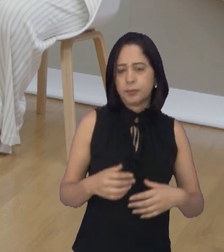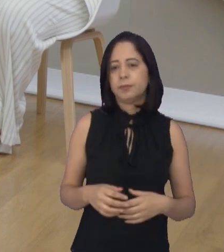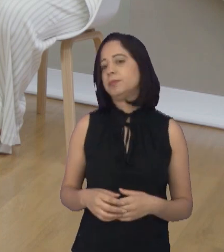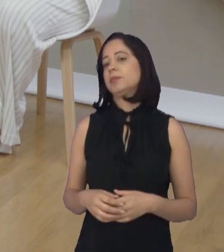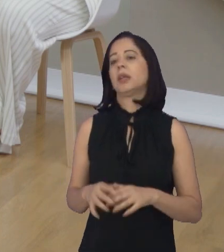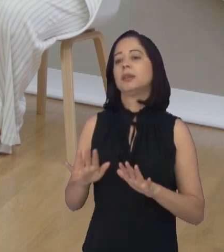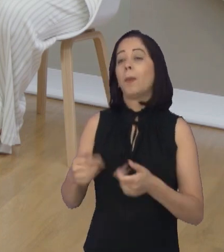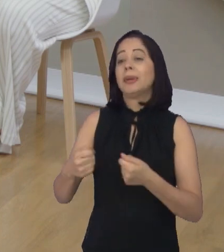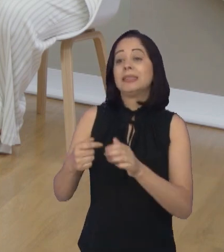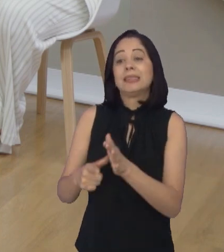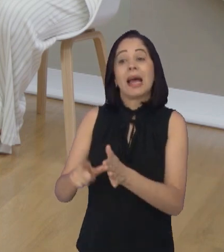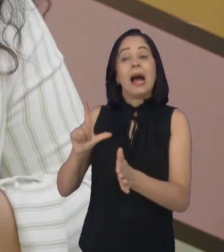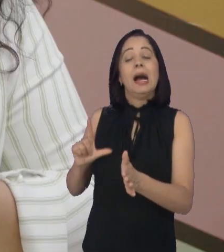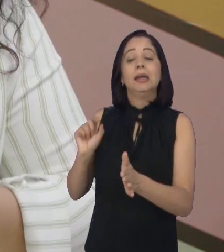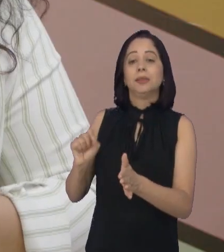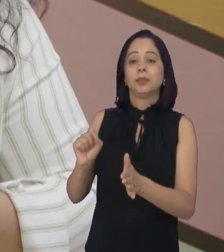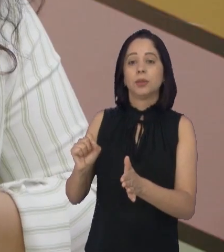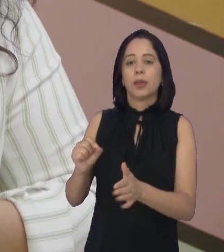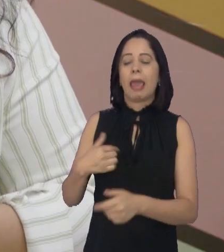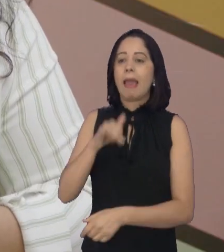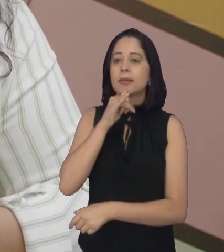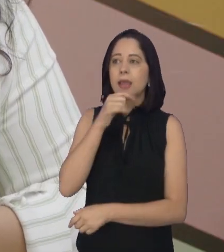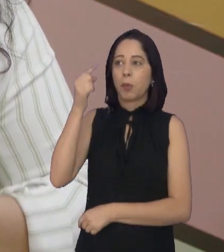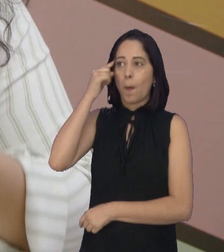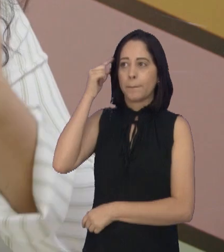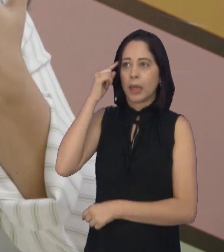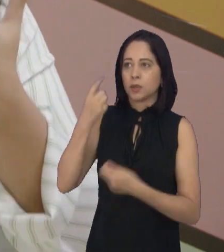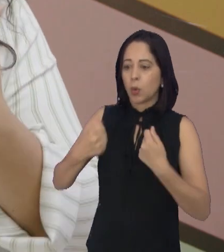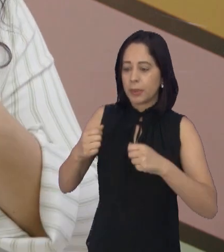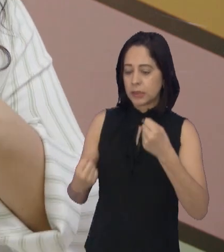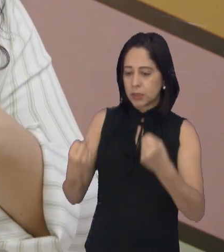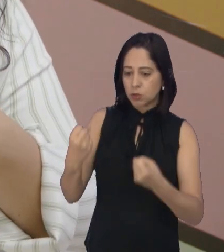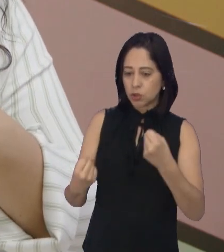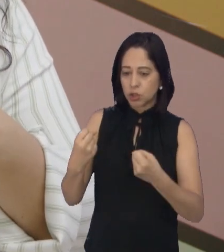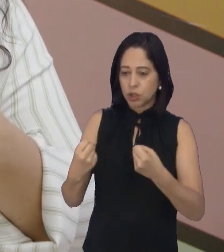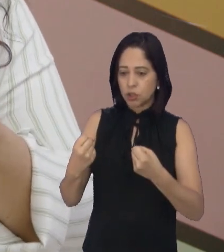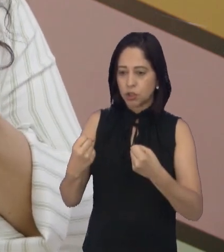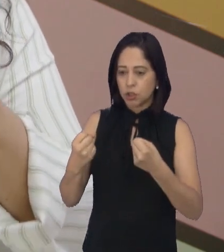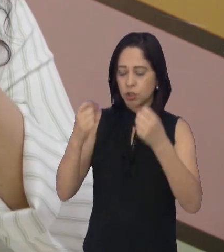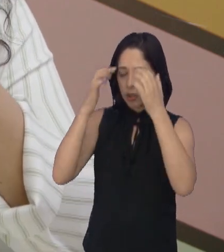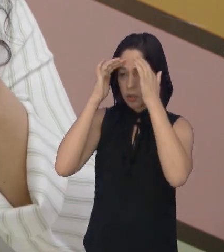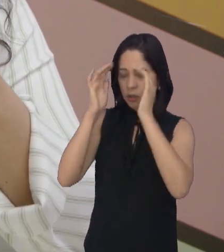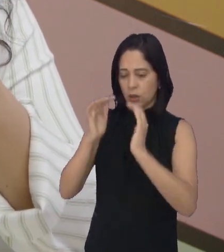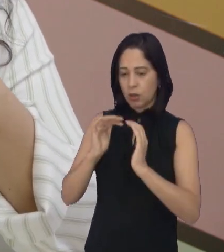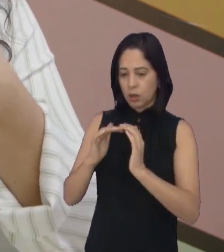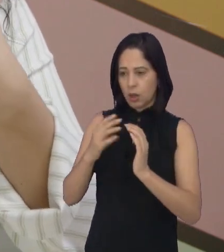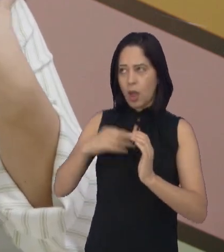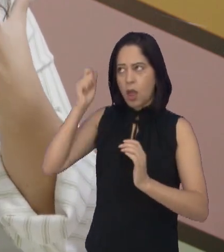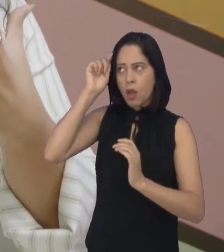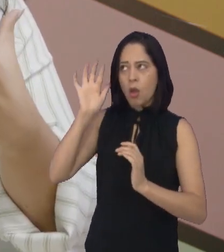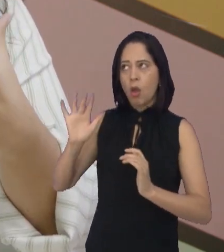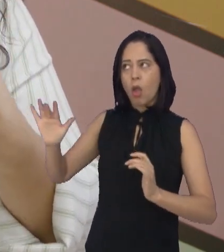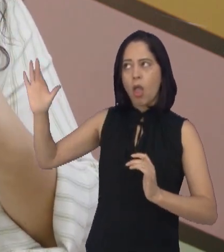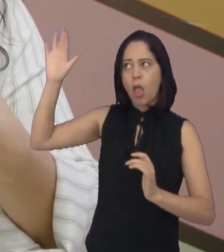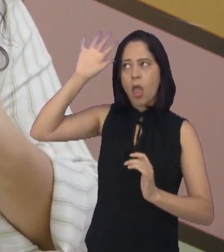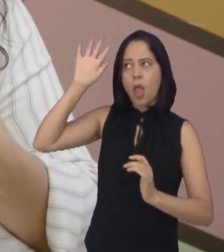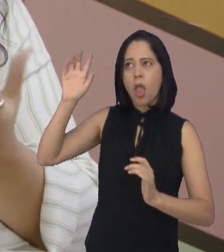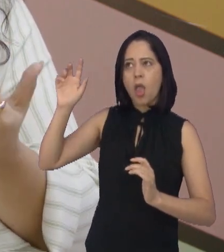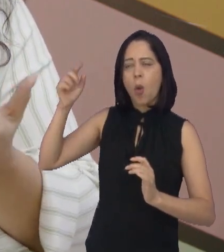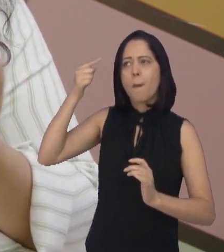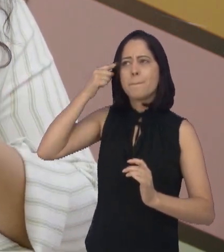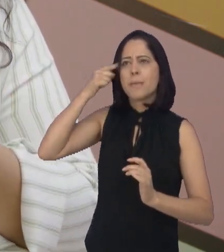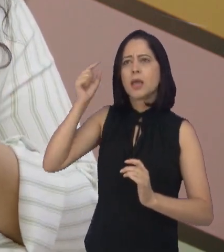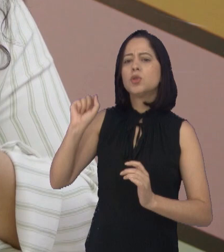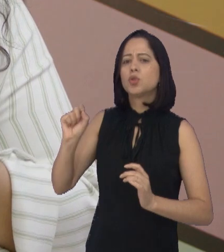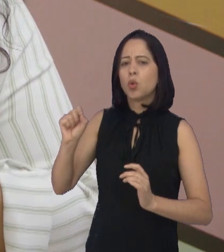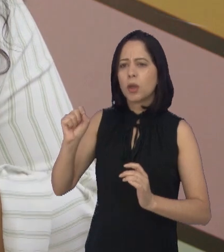que vem bem antes. Então, quando você pensa em dirigir, o que passa na sua cabeça? Quais são os primeiros pensamentos que vêm?